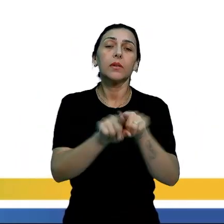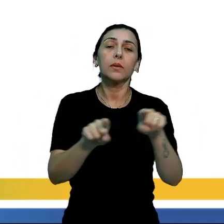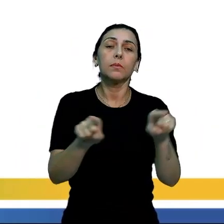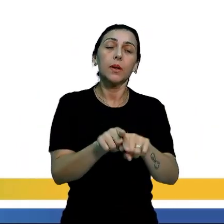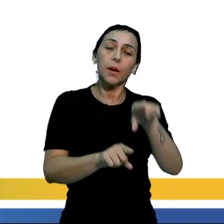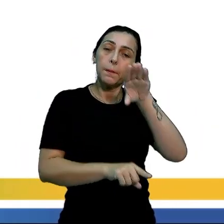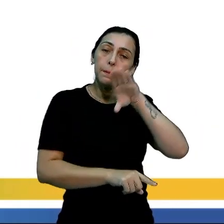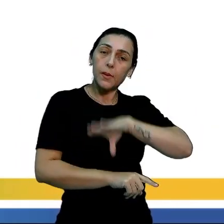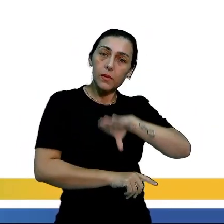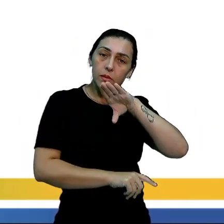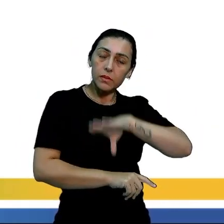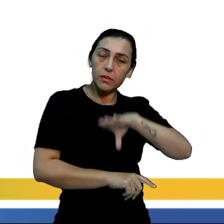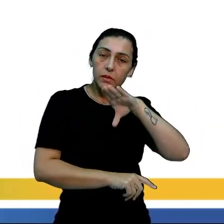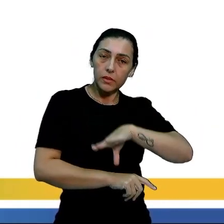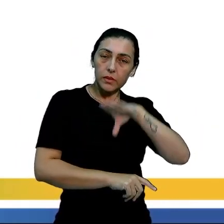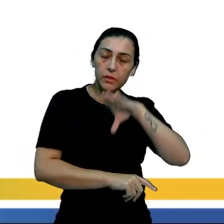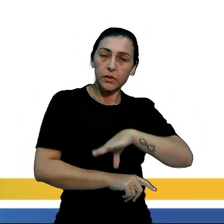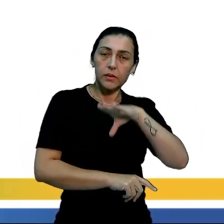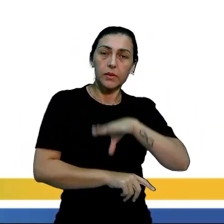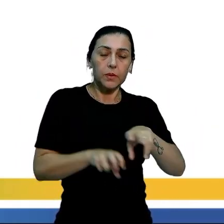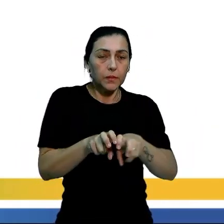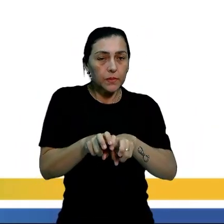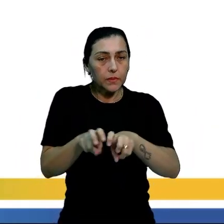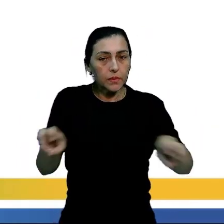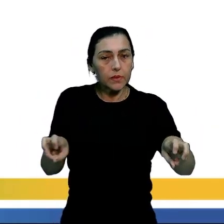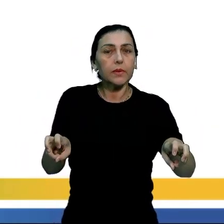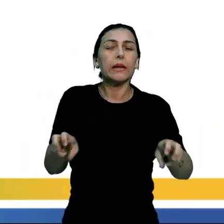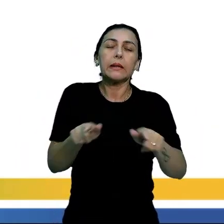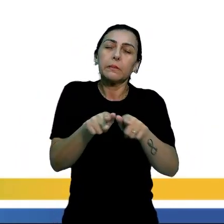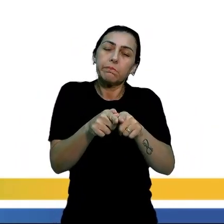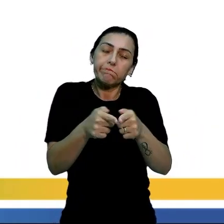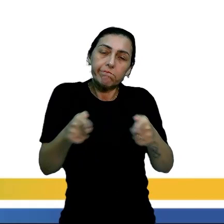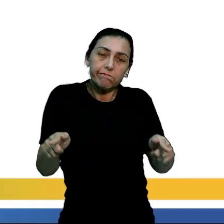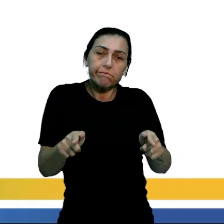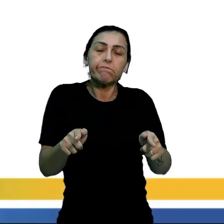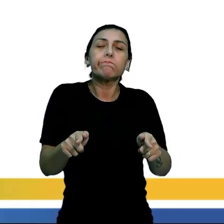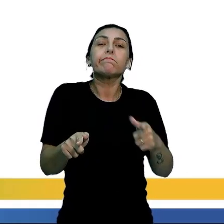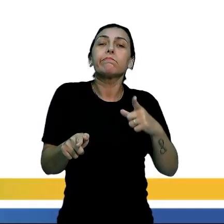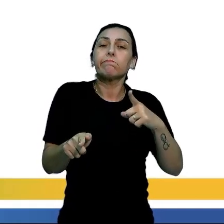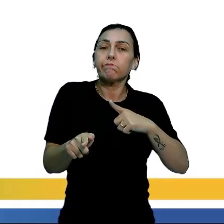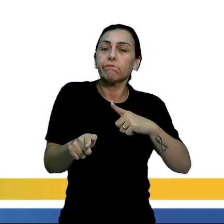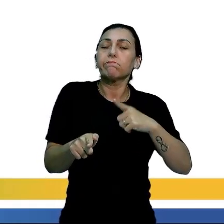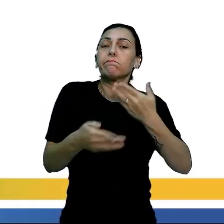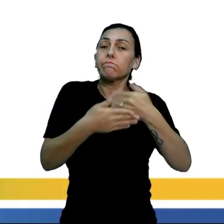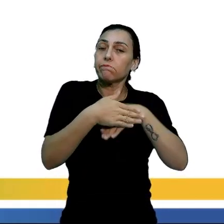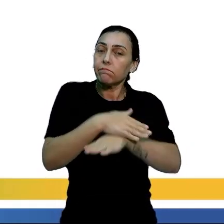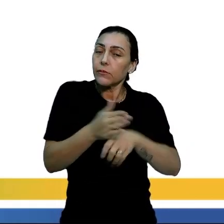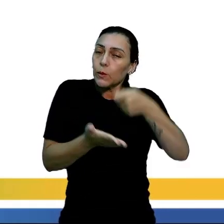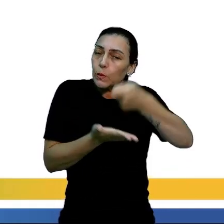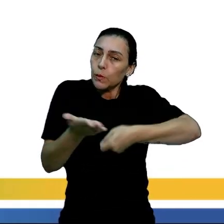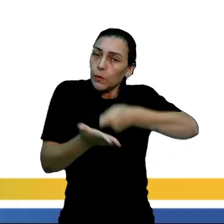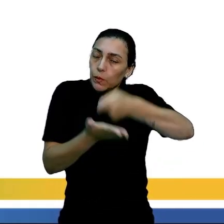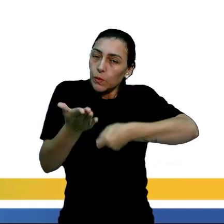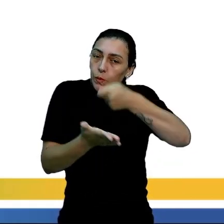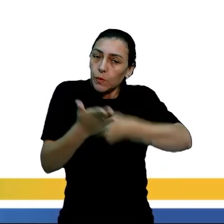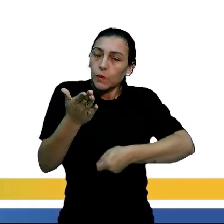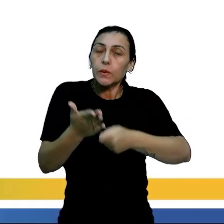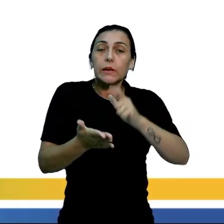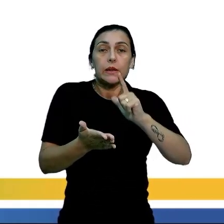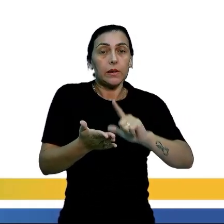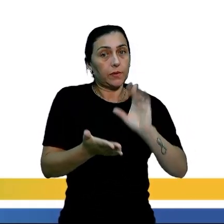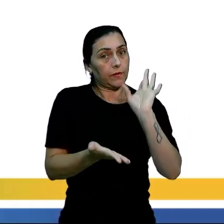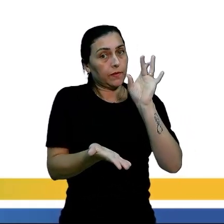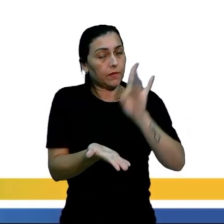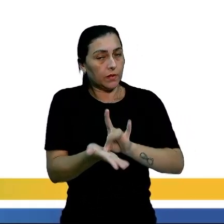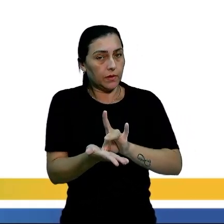língua portuguesa, essas bancas que são muito gramatiqueiras, né, elas costumam cobrar a conjunção geralmente na literalidade